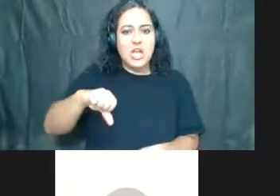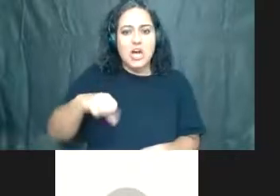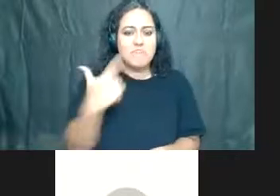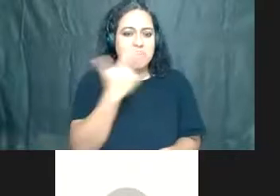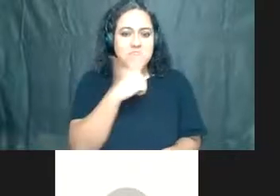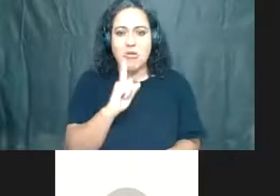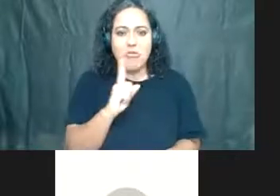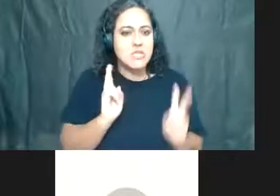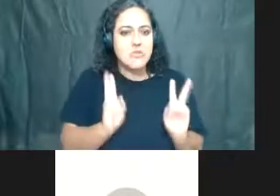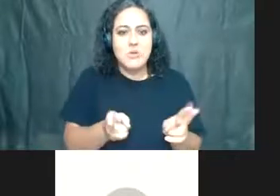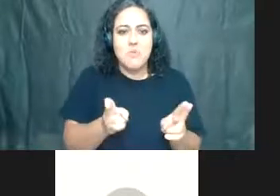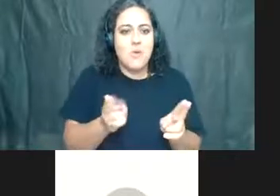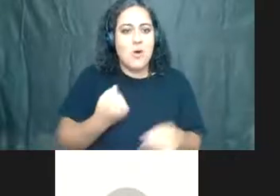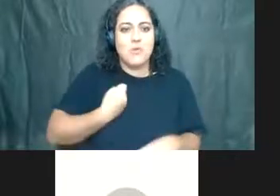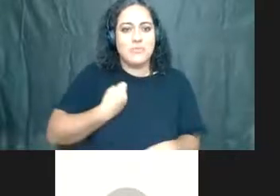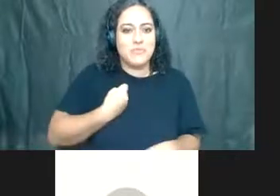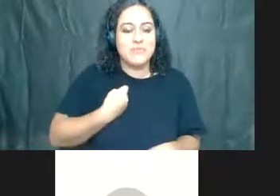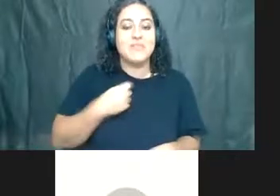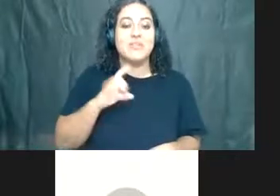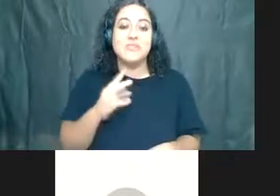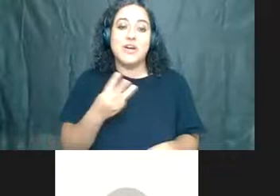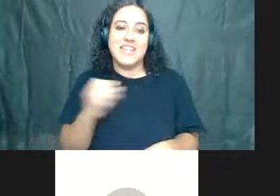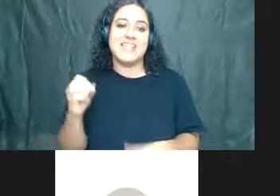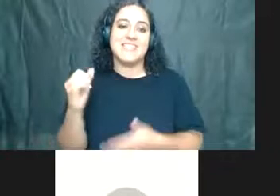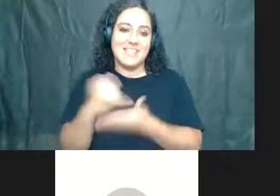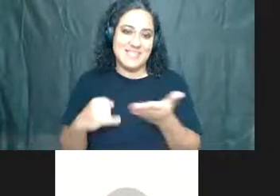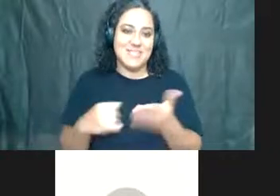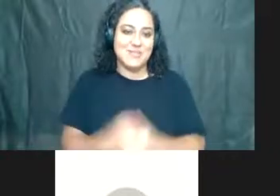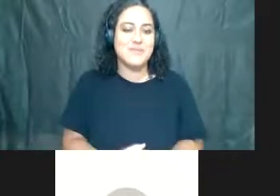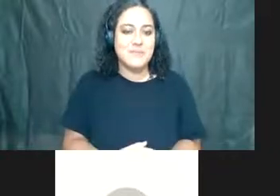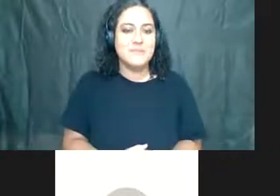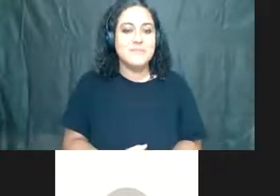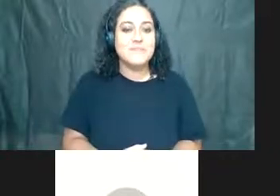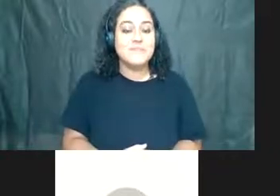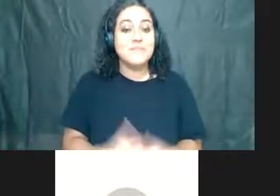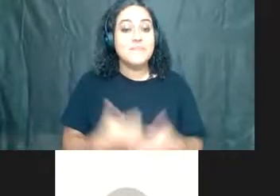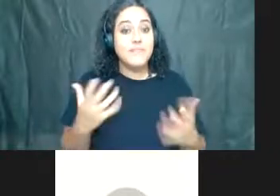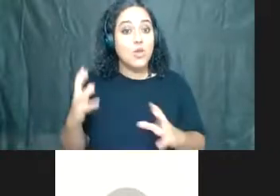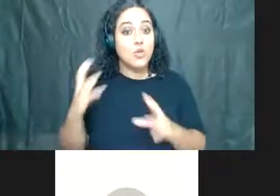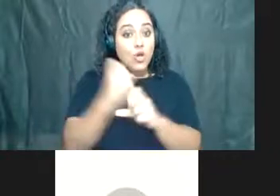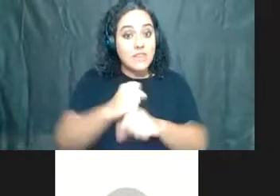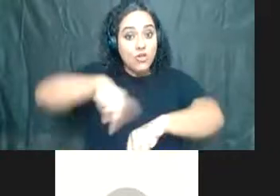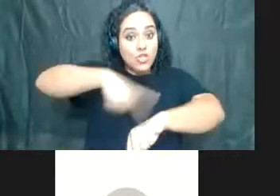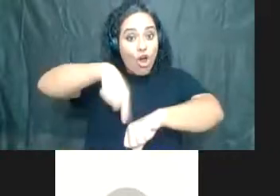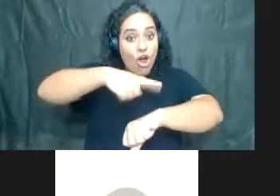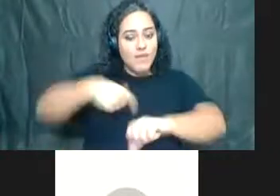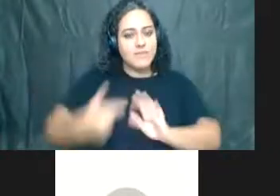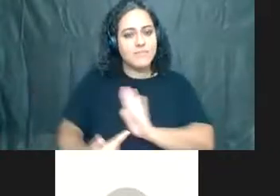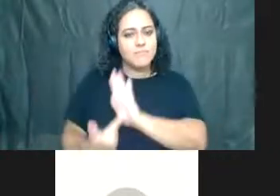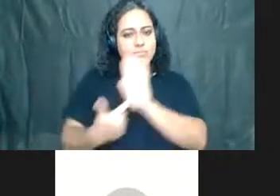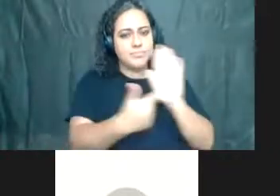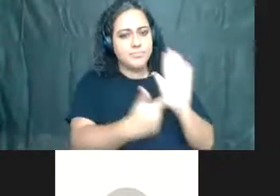alcançamos essa quantitativa, né? Foram só 300 inscritos. Desculpa. O total de horas de transmissão